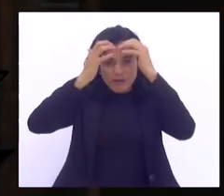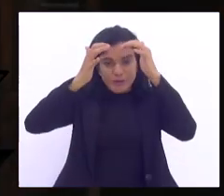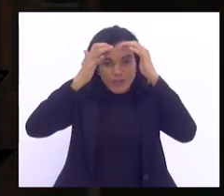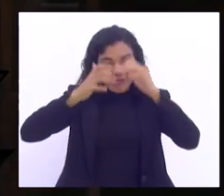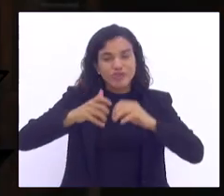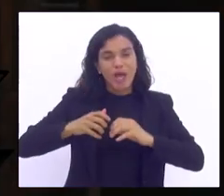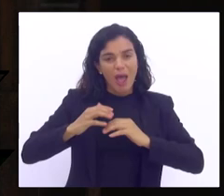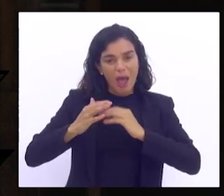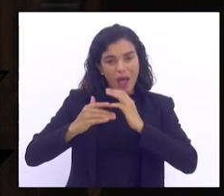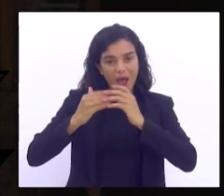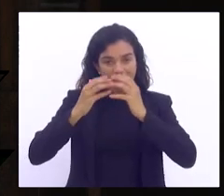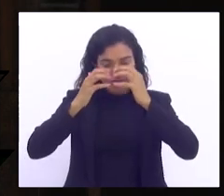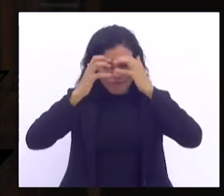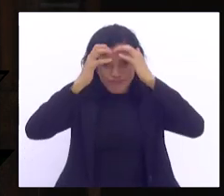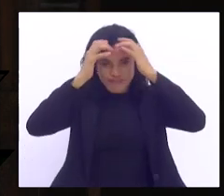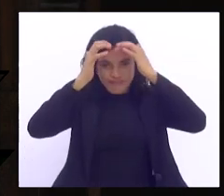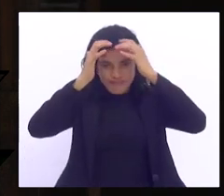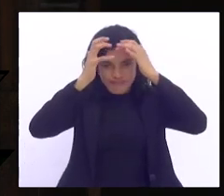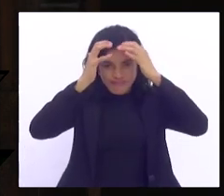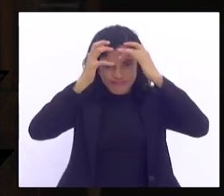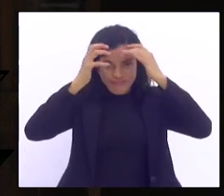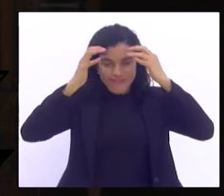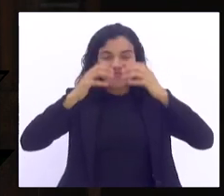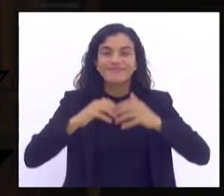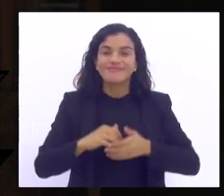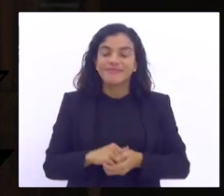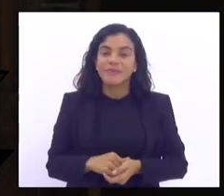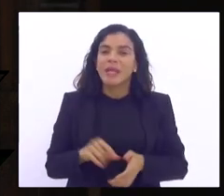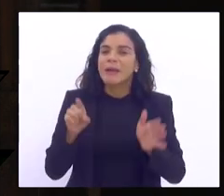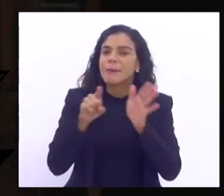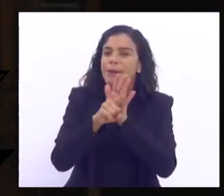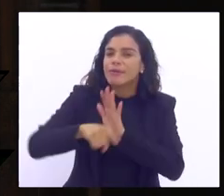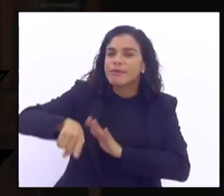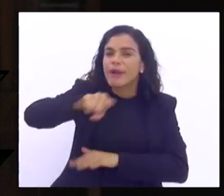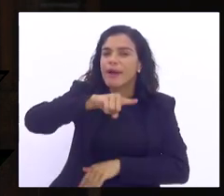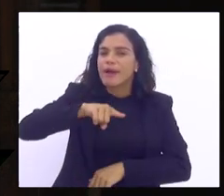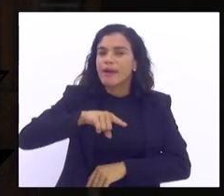já se desenvolvem rapidamente. A pergunta é: